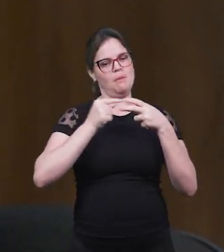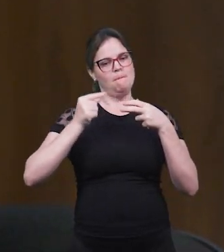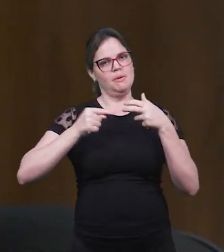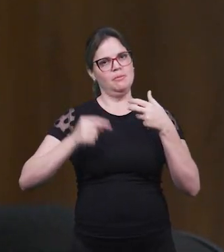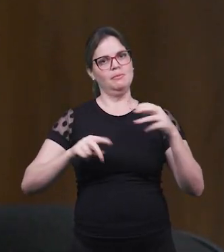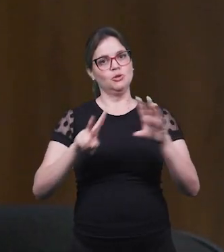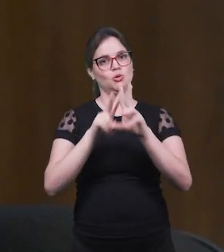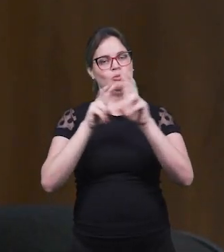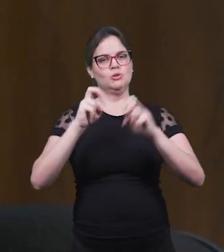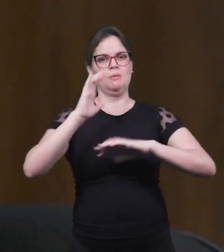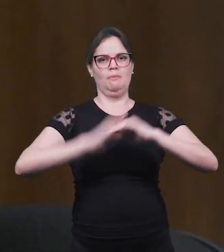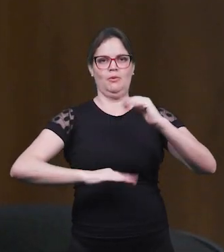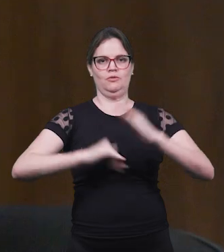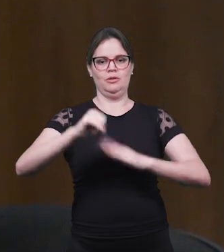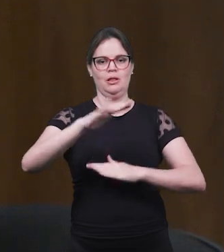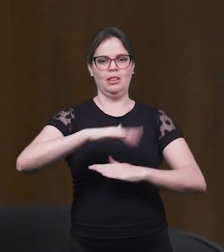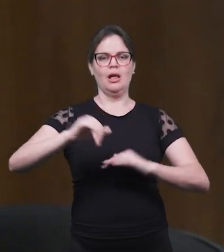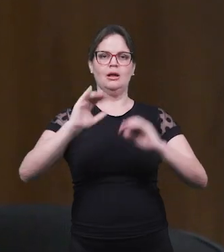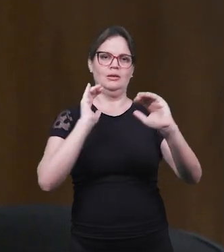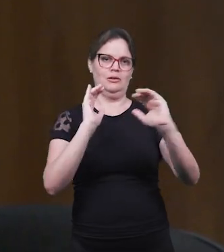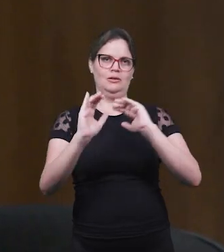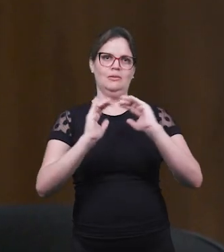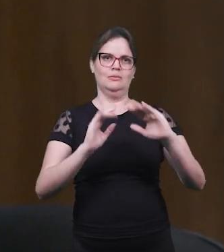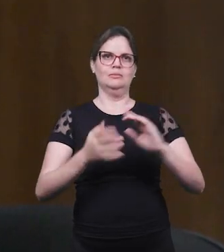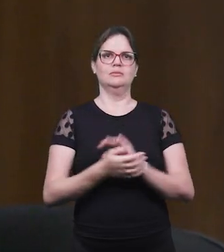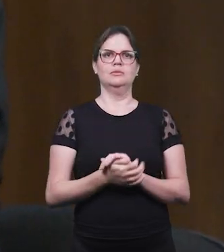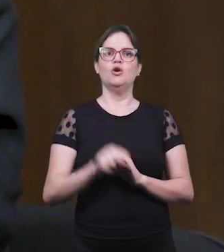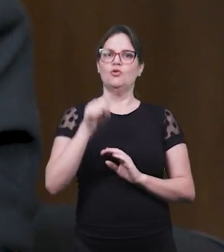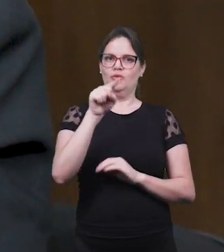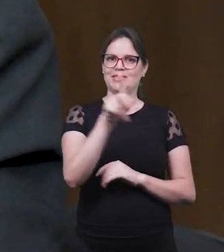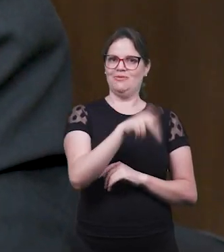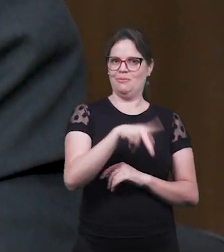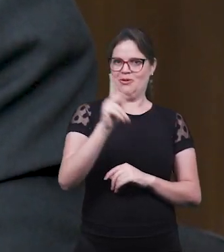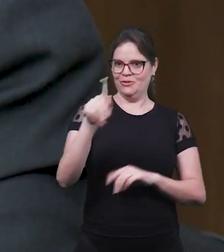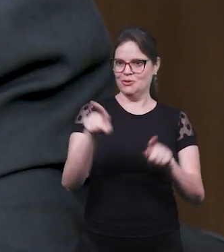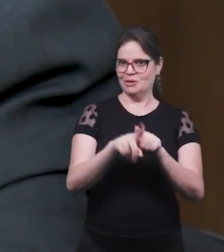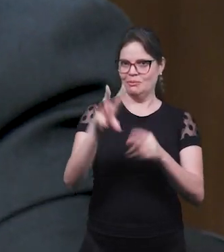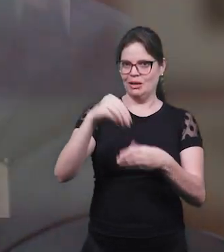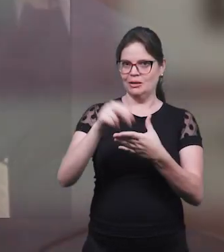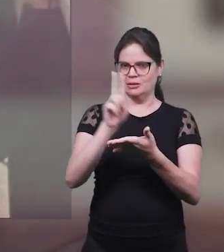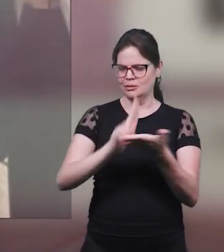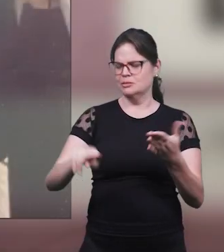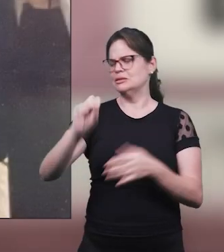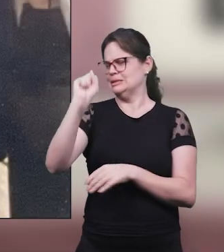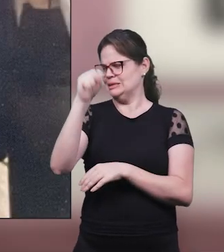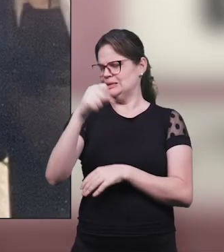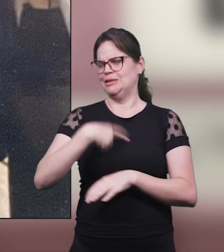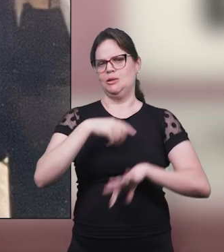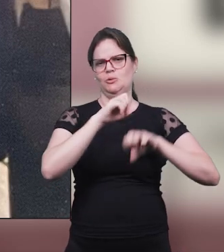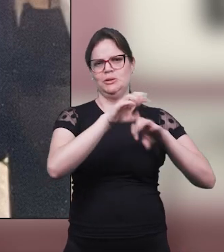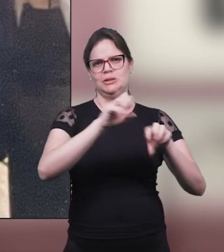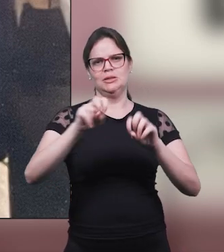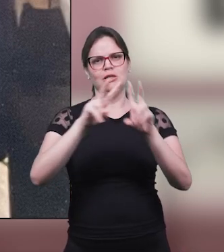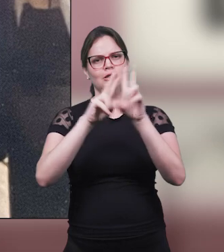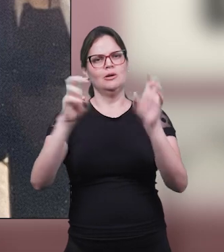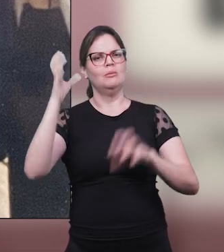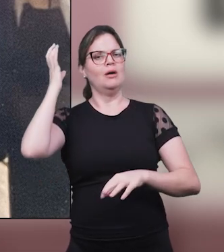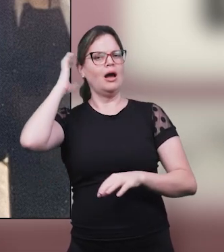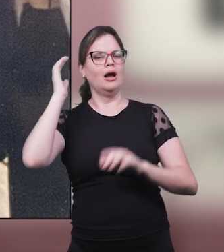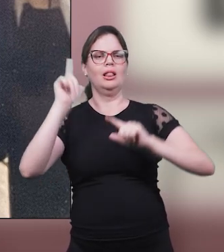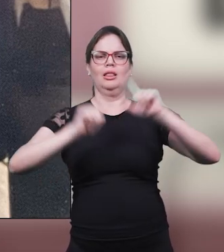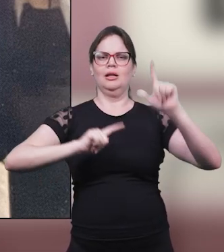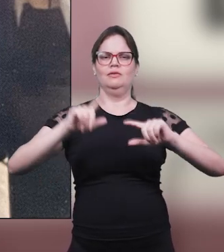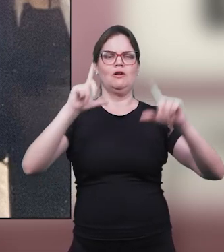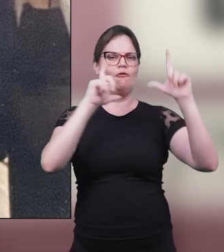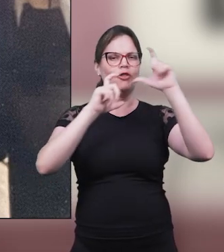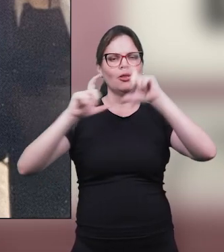carreira profissional na área de comunicação. Foi professor universitário? Fui professor universitário, dei aula sobre rádio, televisão,